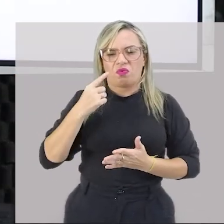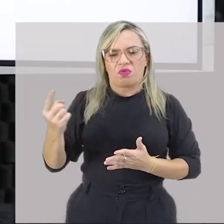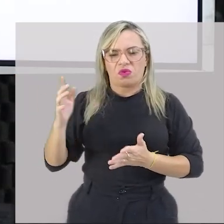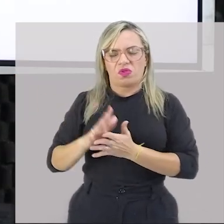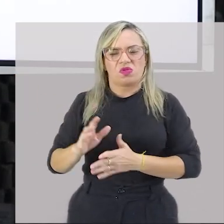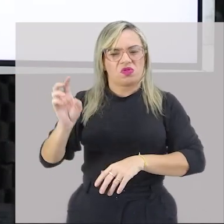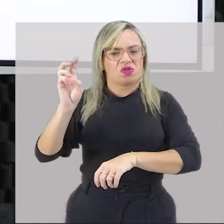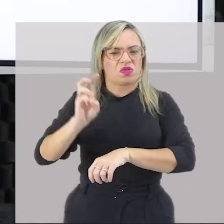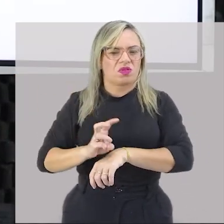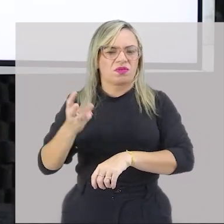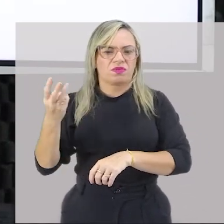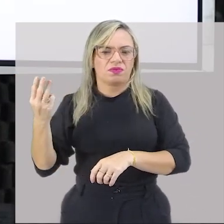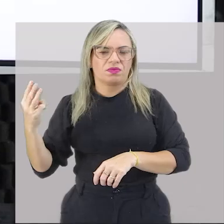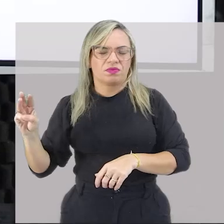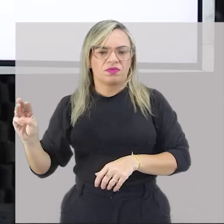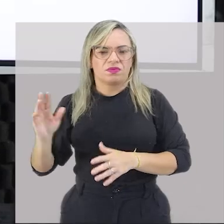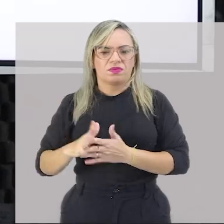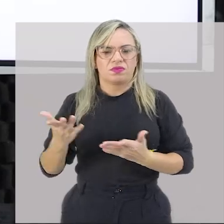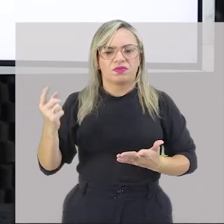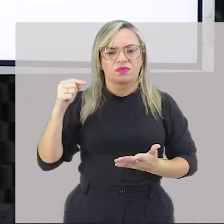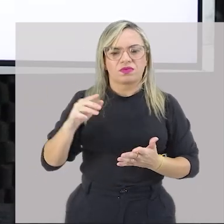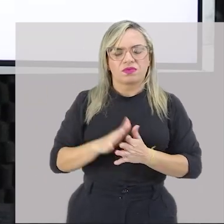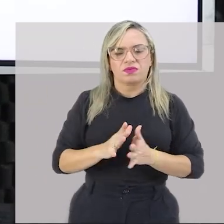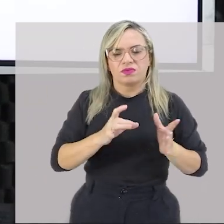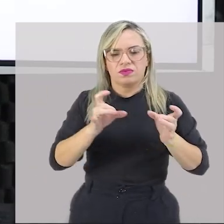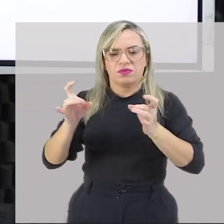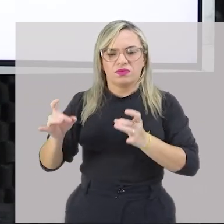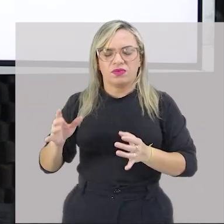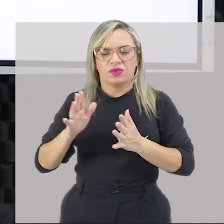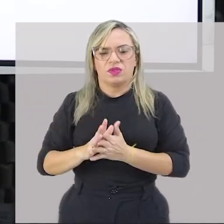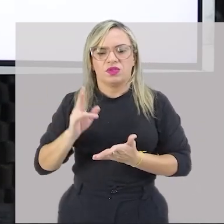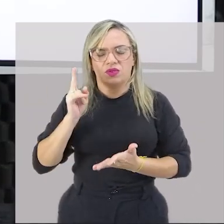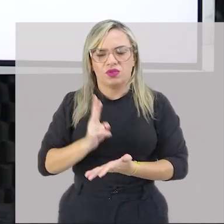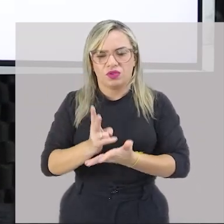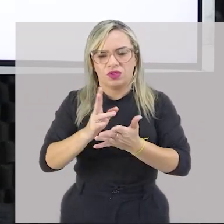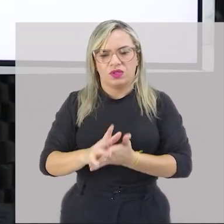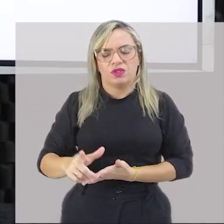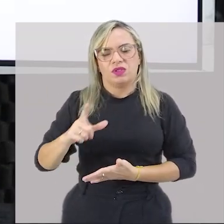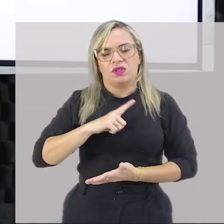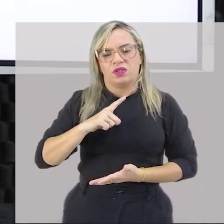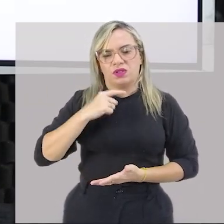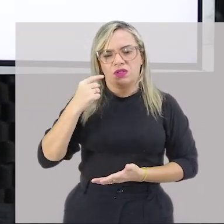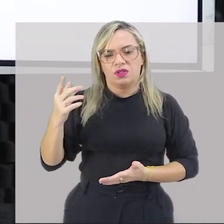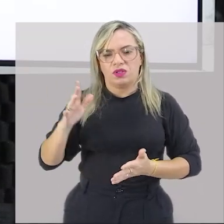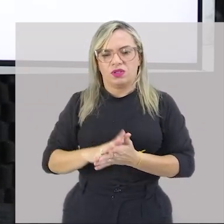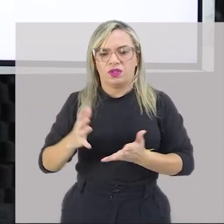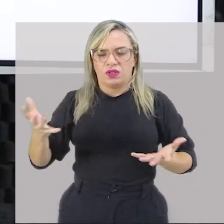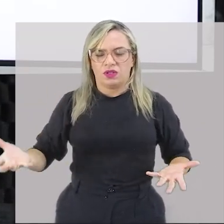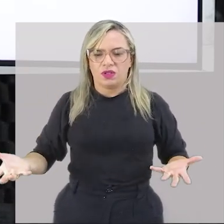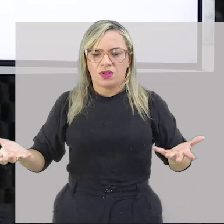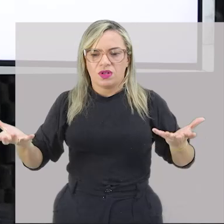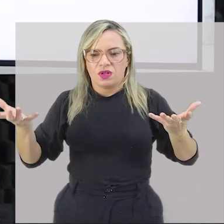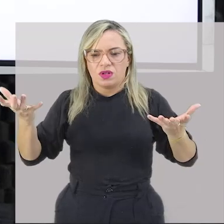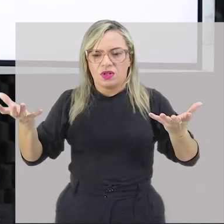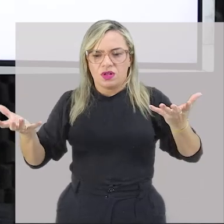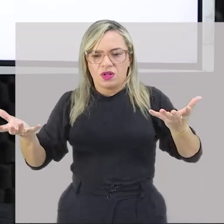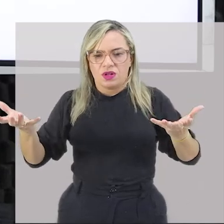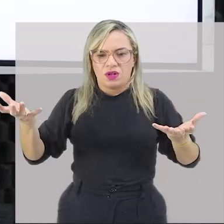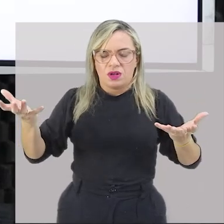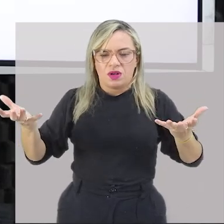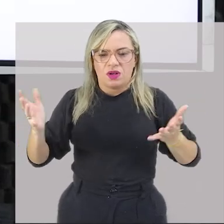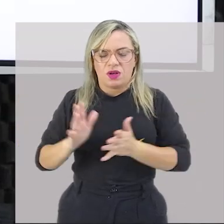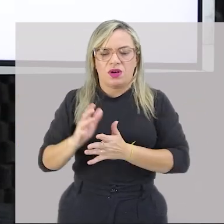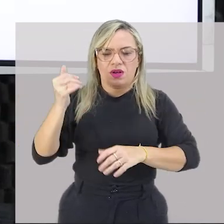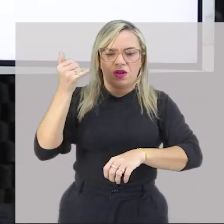Ainda alguém que, num comércio, preserve uma balança dessa. Então, tinha uns pratinhos assim, ó, uns pratos de